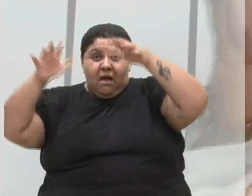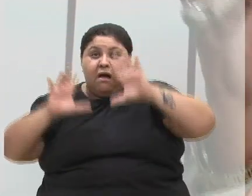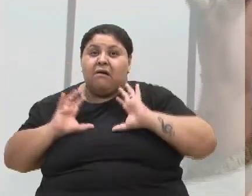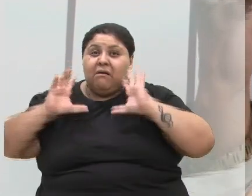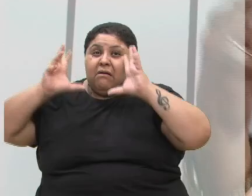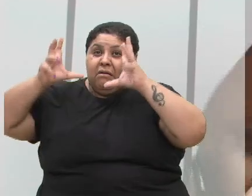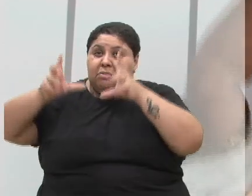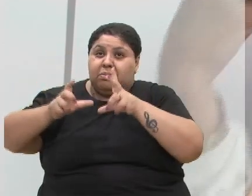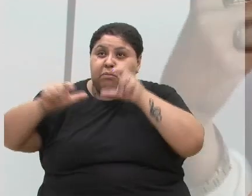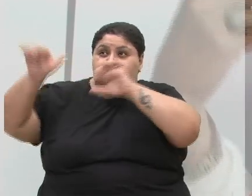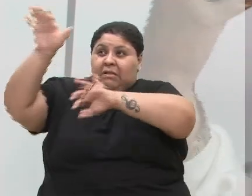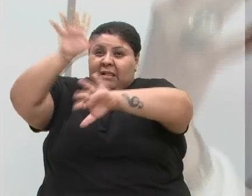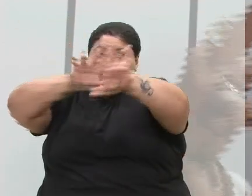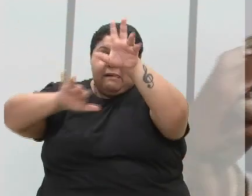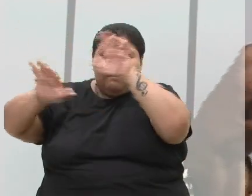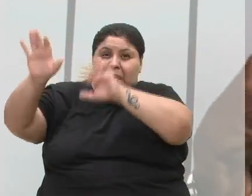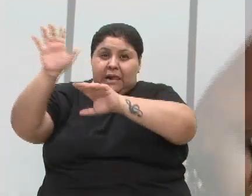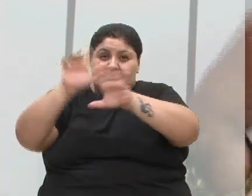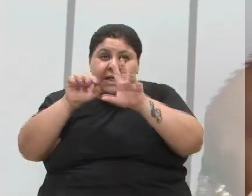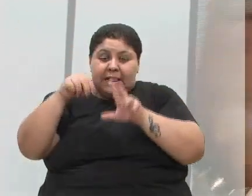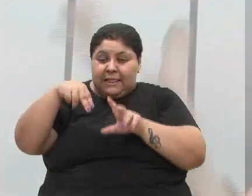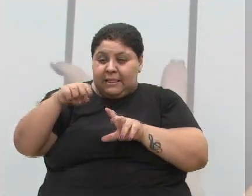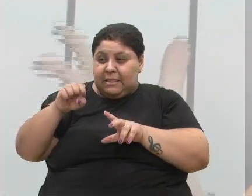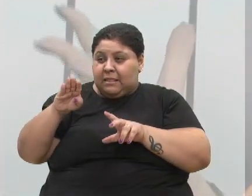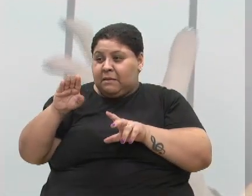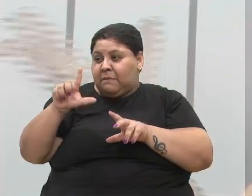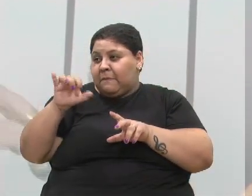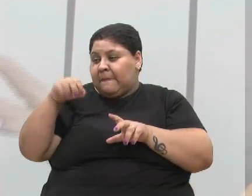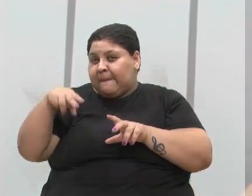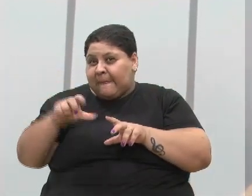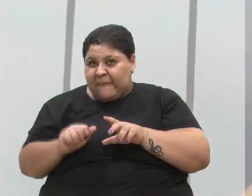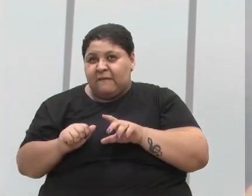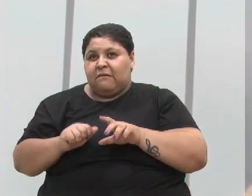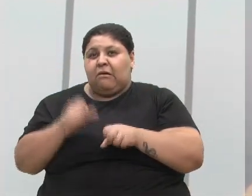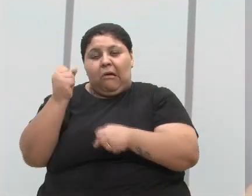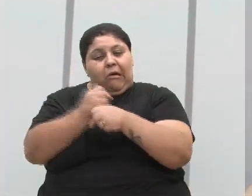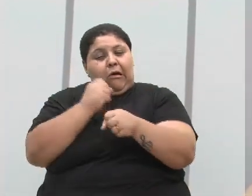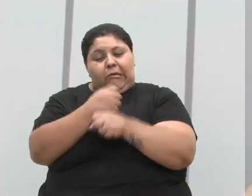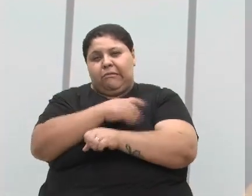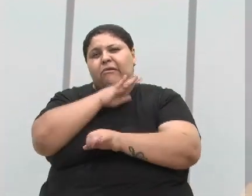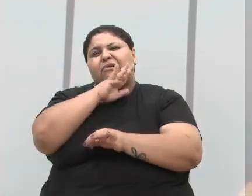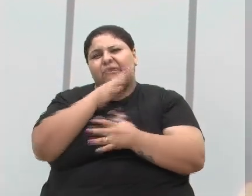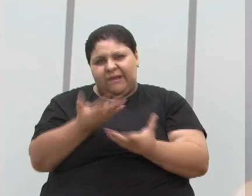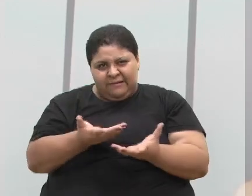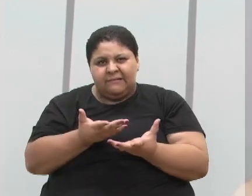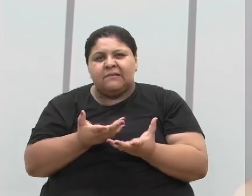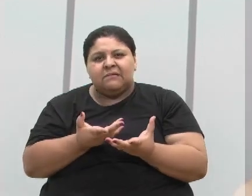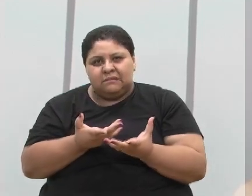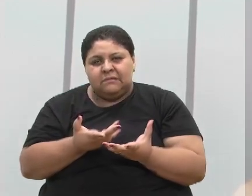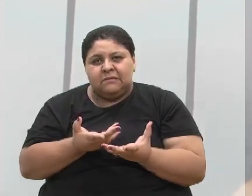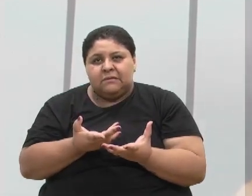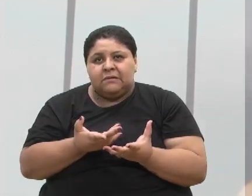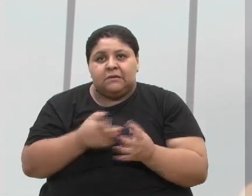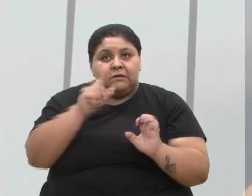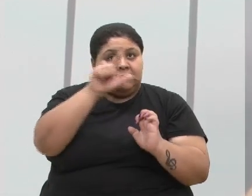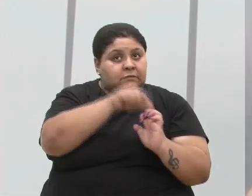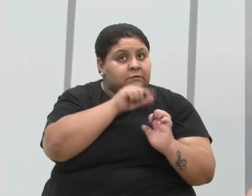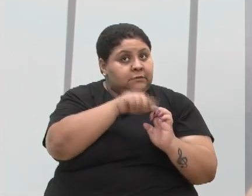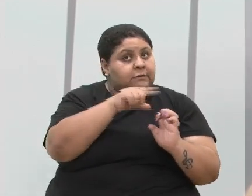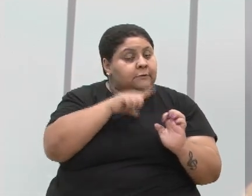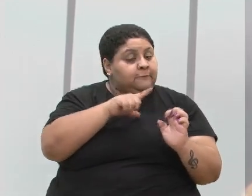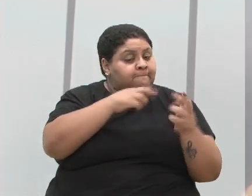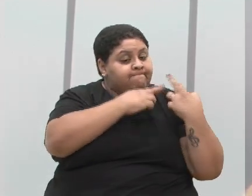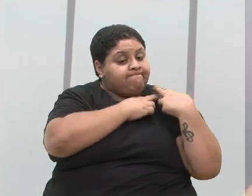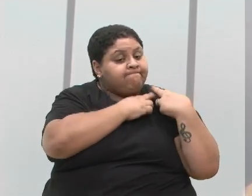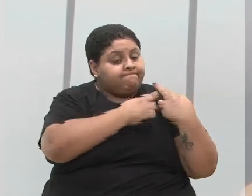a neblina por parte. A obra foi muito mais mal feita, em outras palavras. Então, se é a empresa que tem que ser